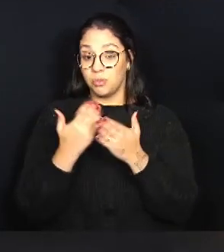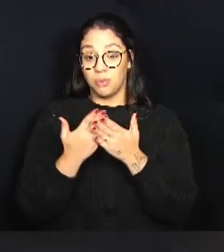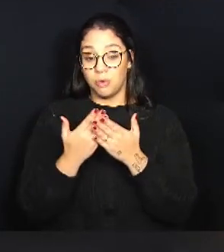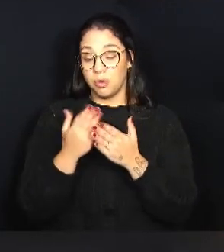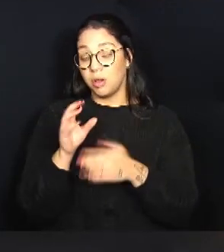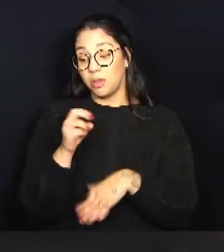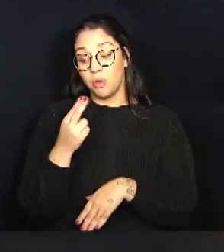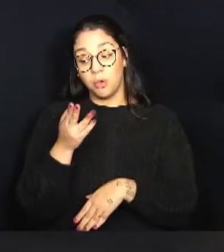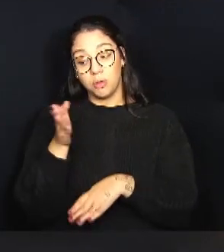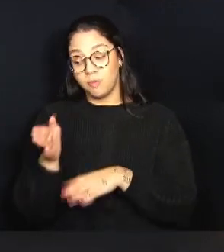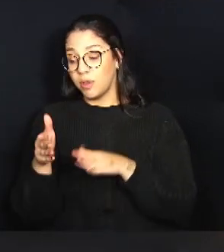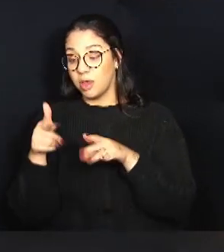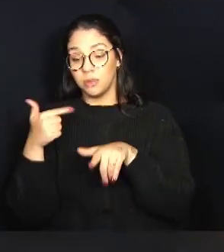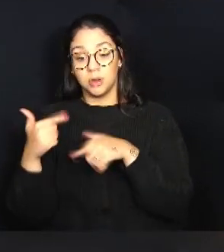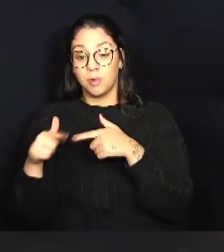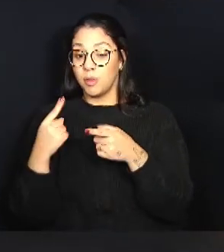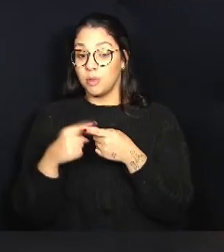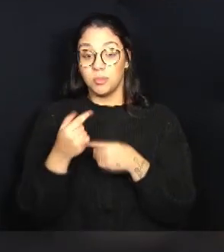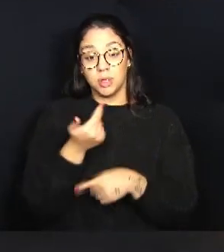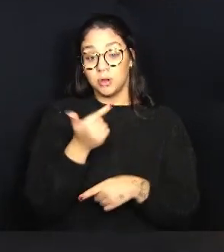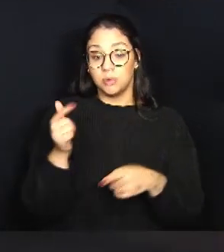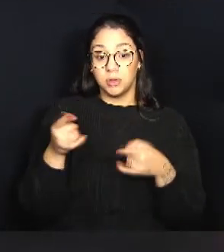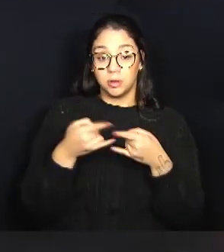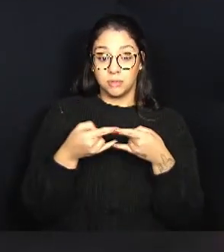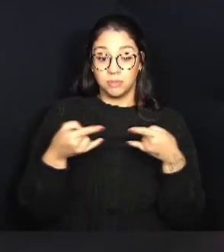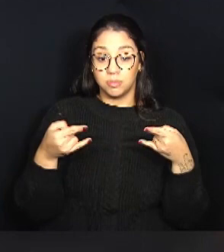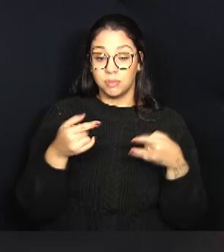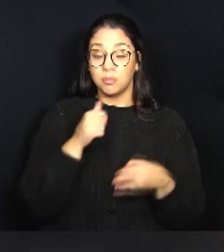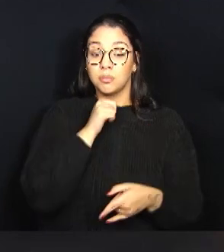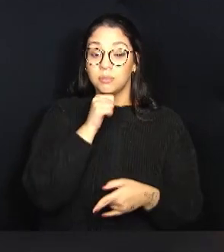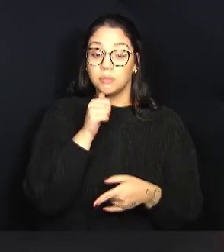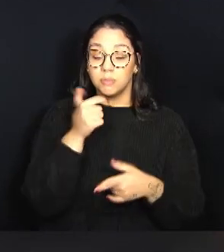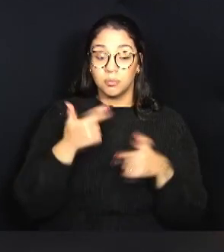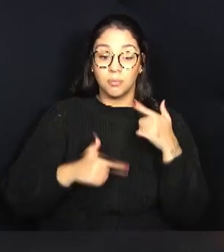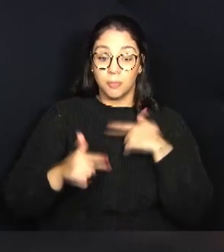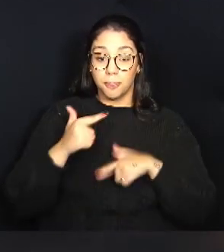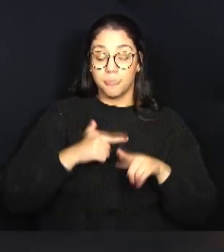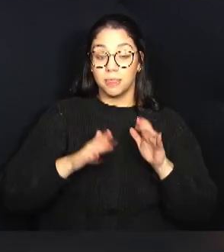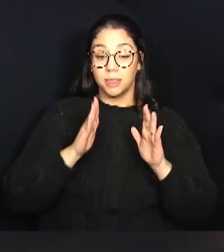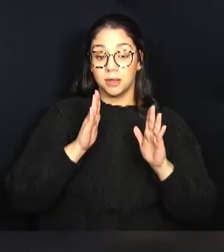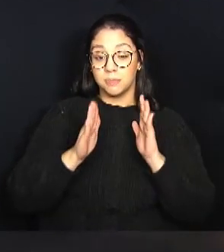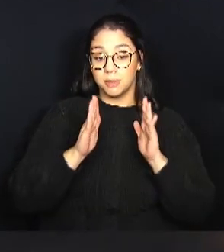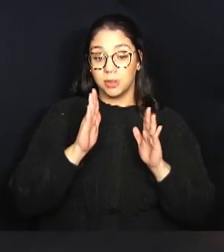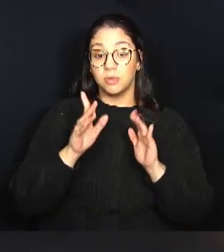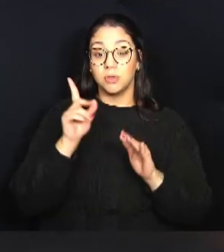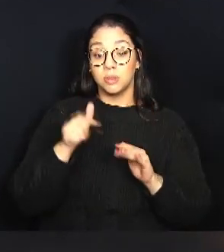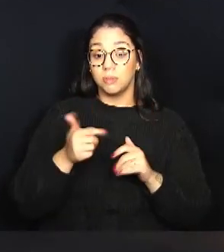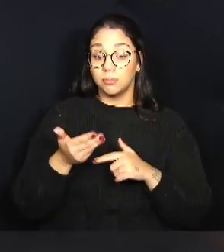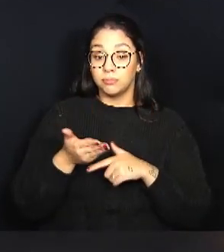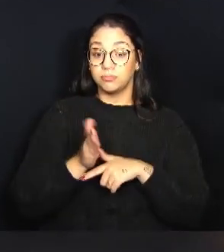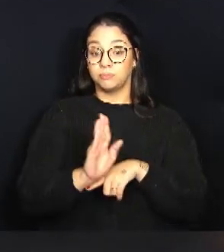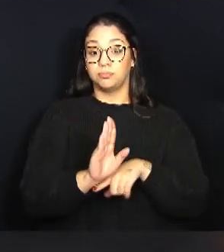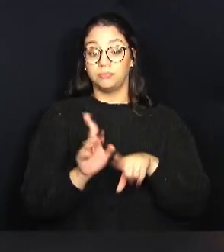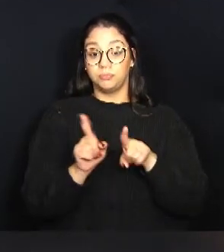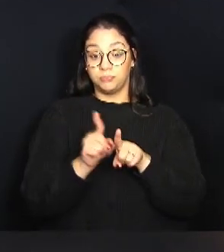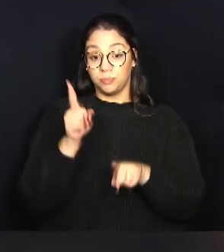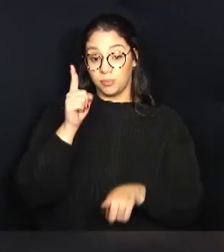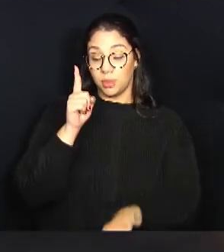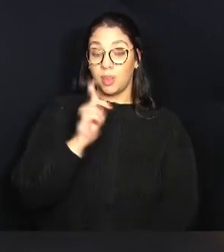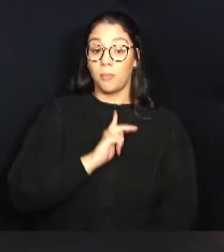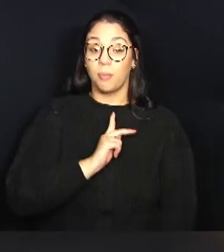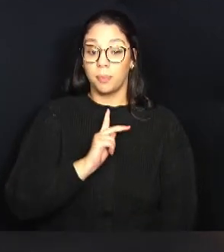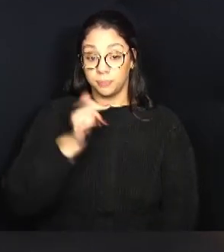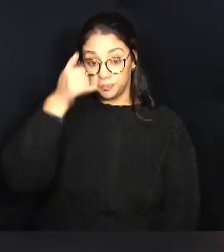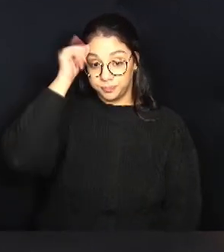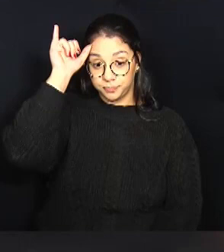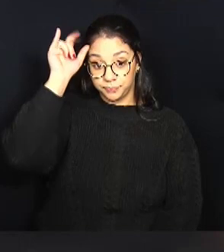trabalho exatamente por não ter itens de higiene menstrual nesse período. E eu acho que isso contribui também aí, Paulo, com a questão da